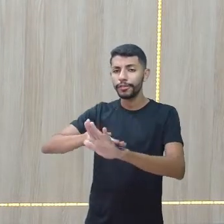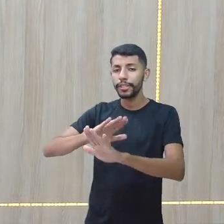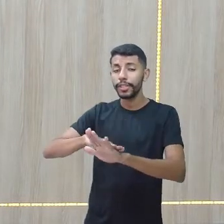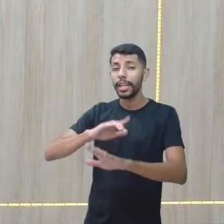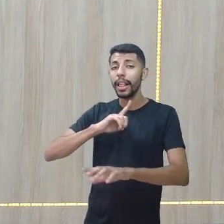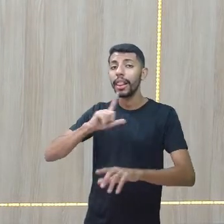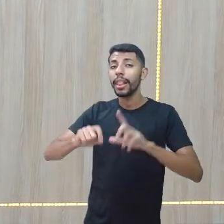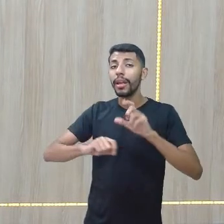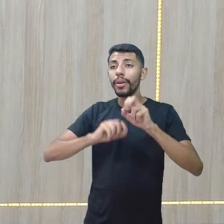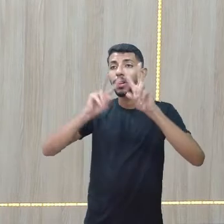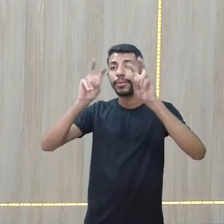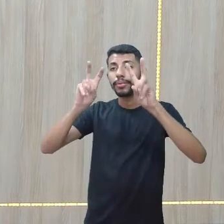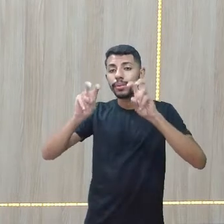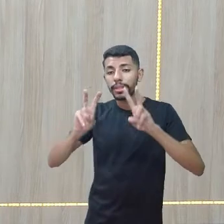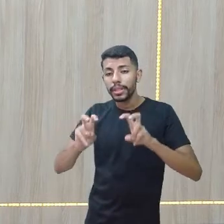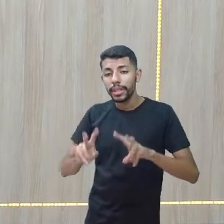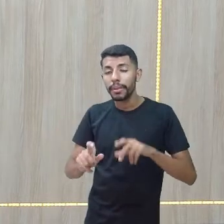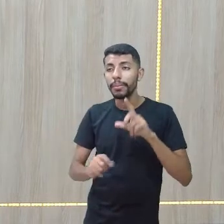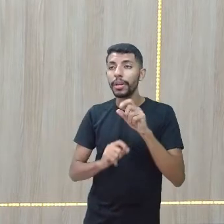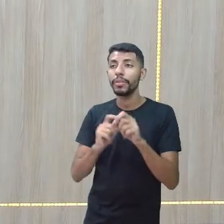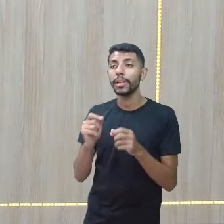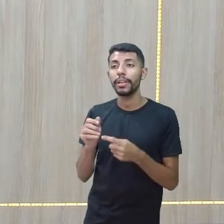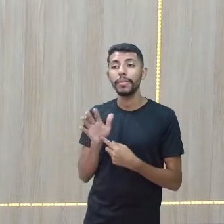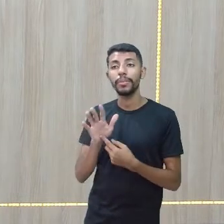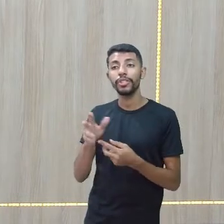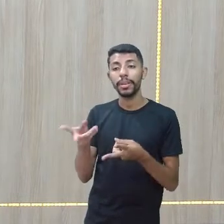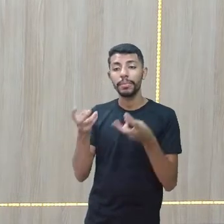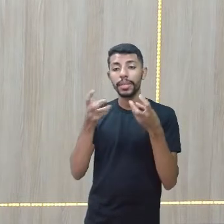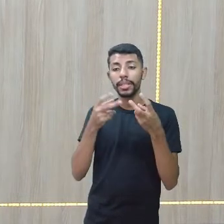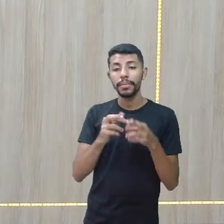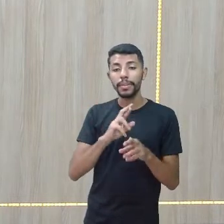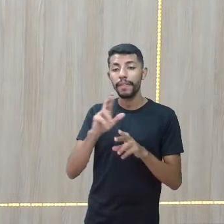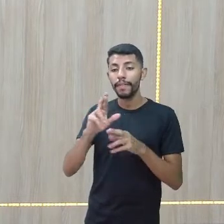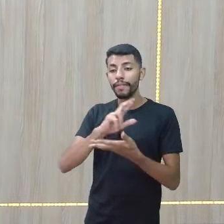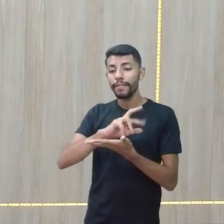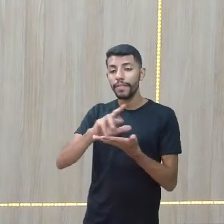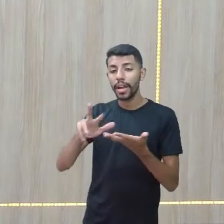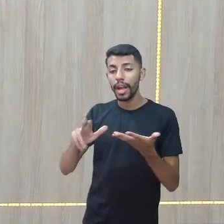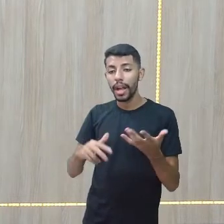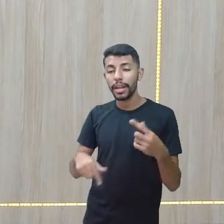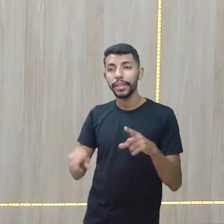vai mobilizar percepções diferentes e, ao mesmo tempo,